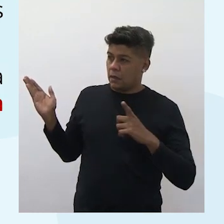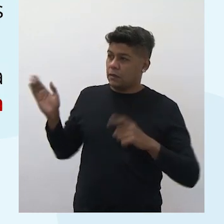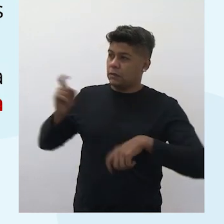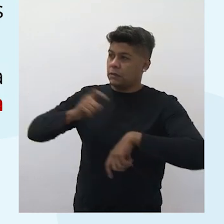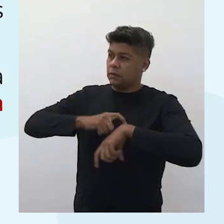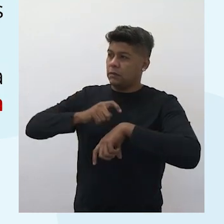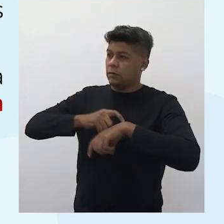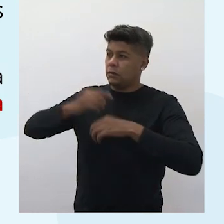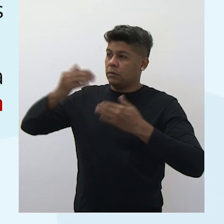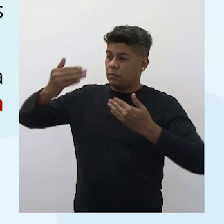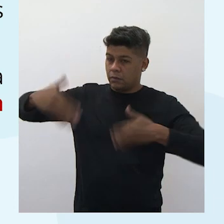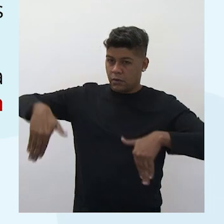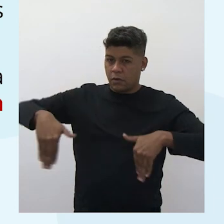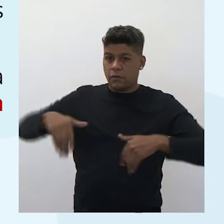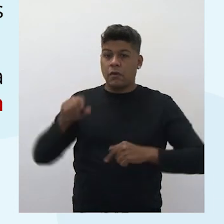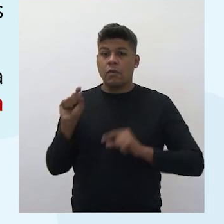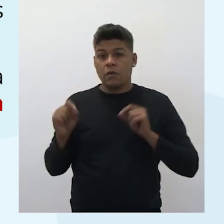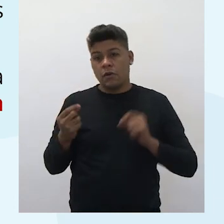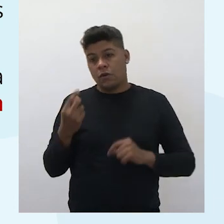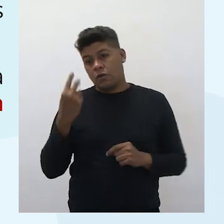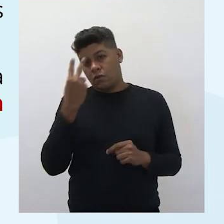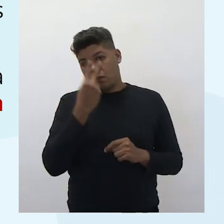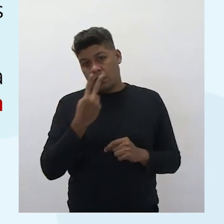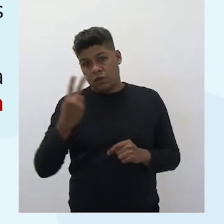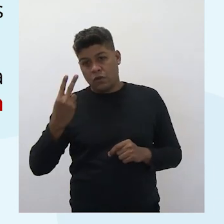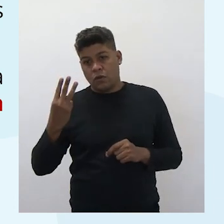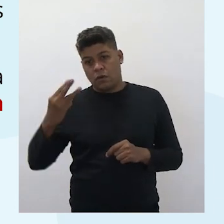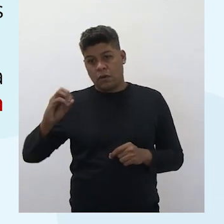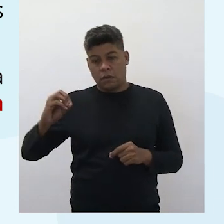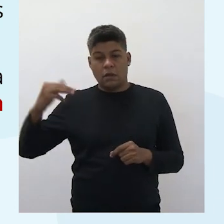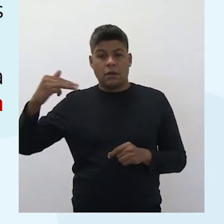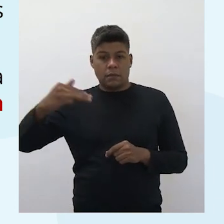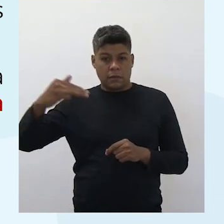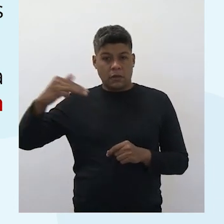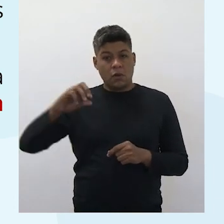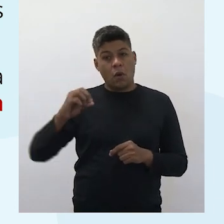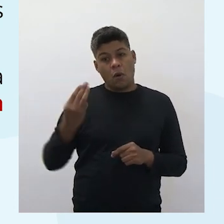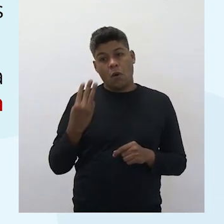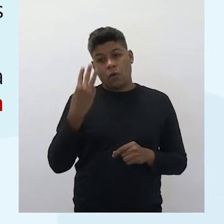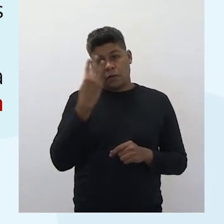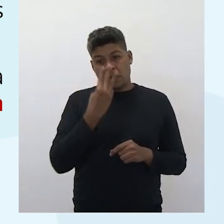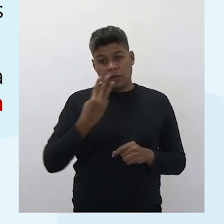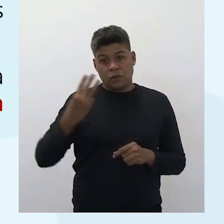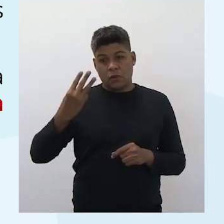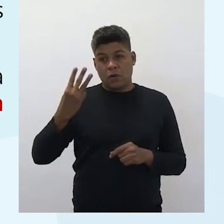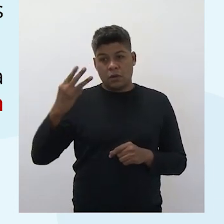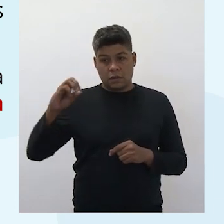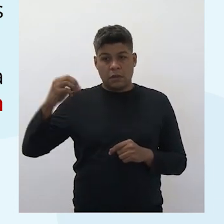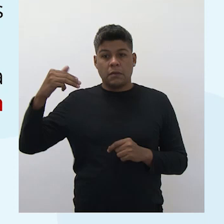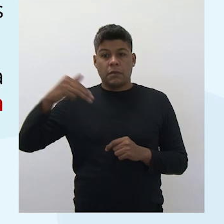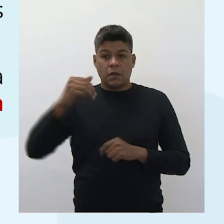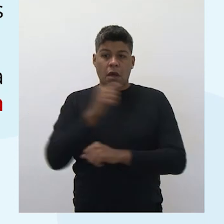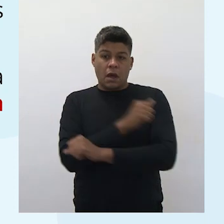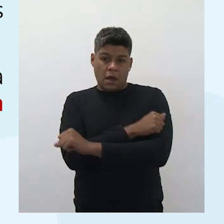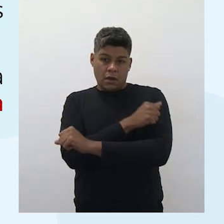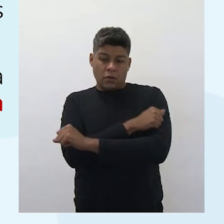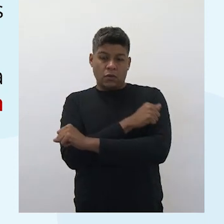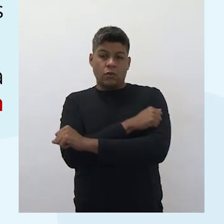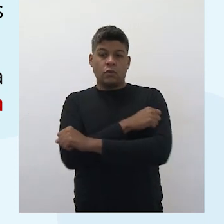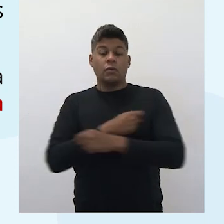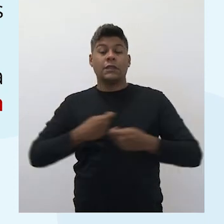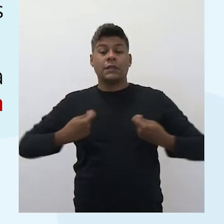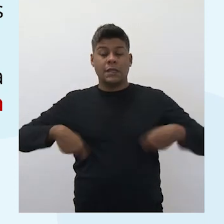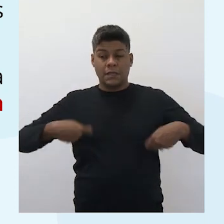da prova, duração de 2 horas e 30 minutos ou 3 horas e 30 minutos, alunos com